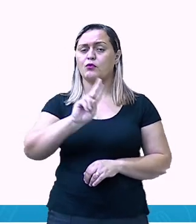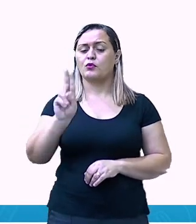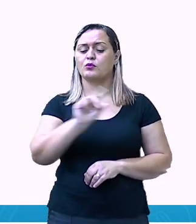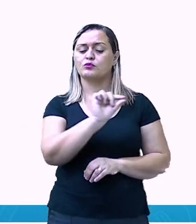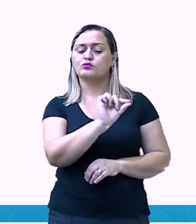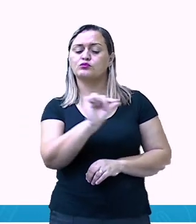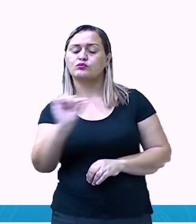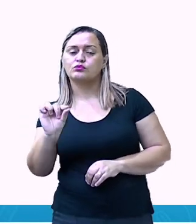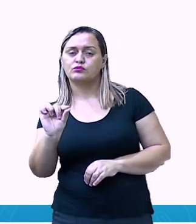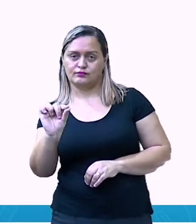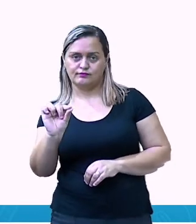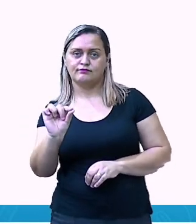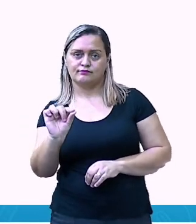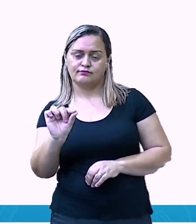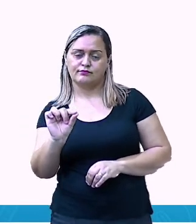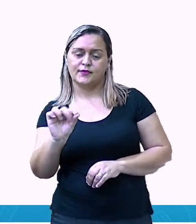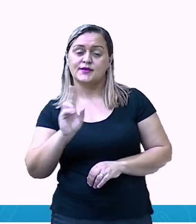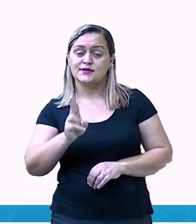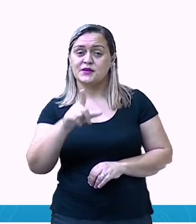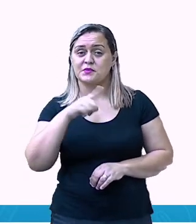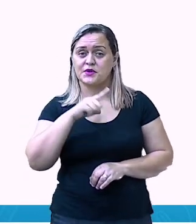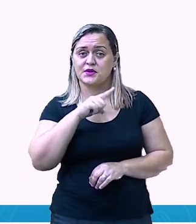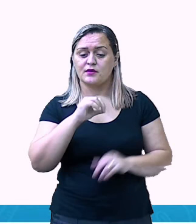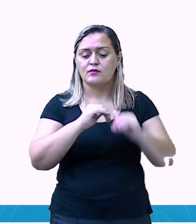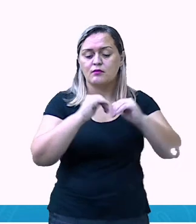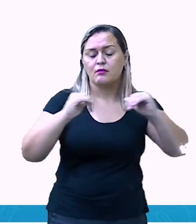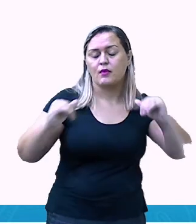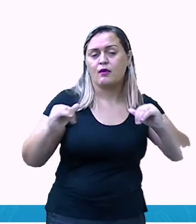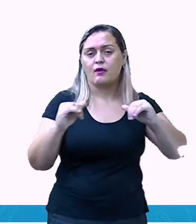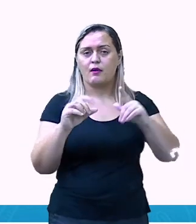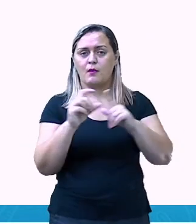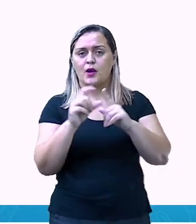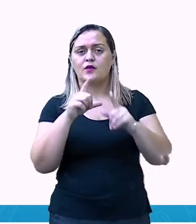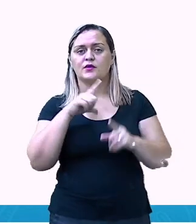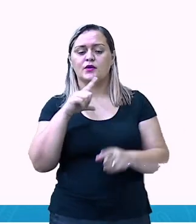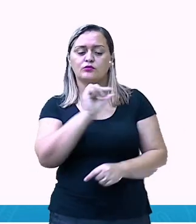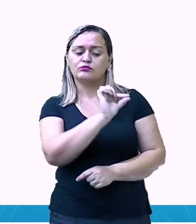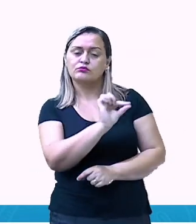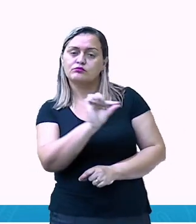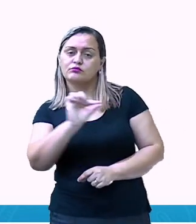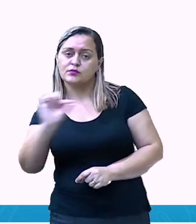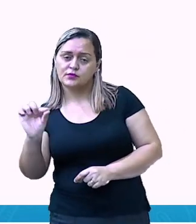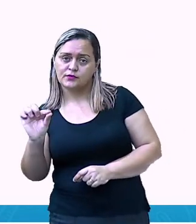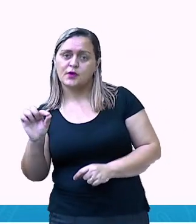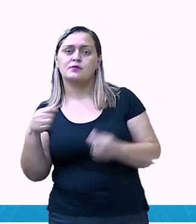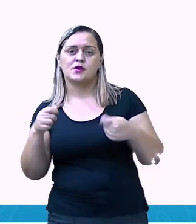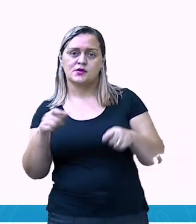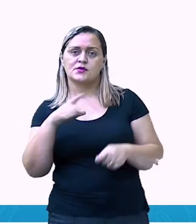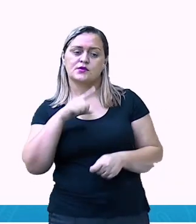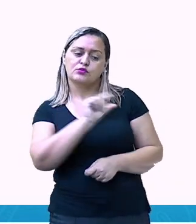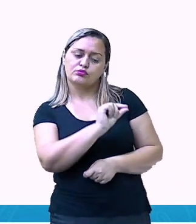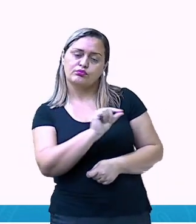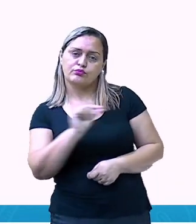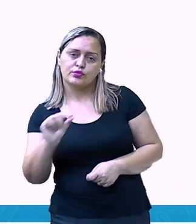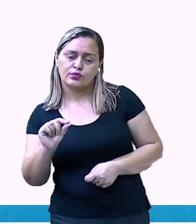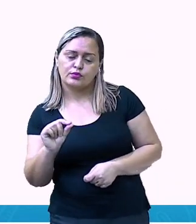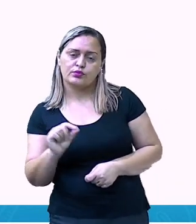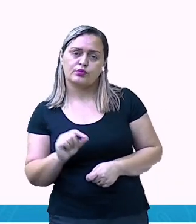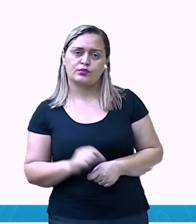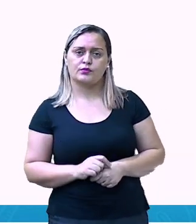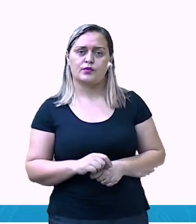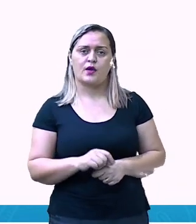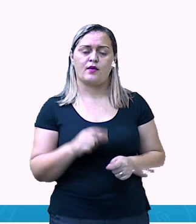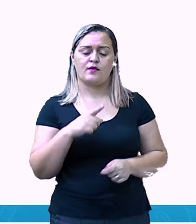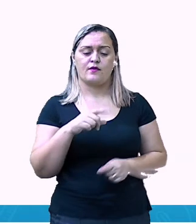professora sugeriu que você fizesse a separação de algumas palavras em sílabas. Então, você vai fazer sílaba por